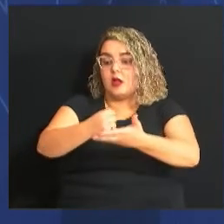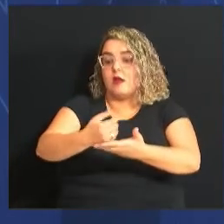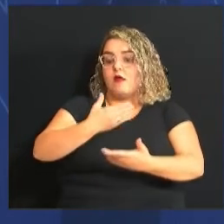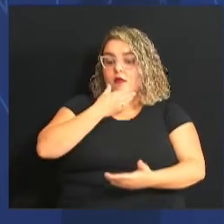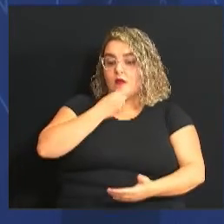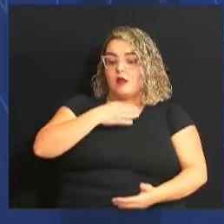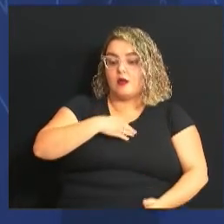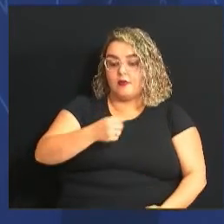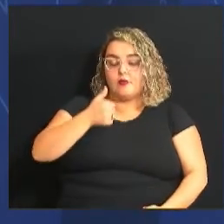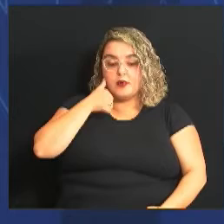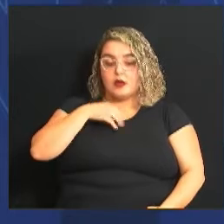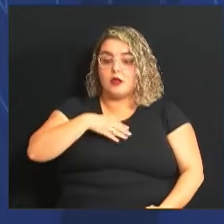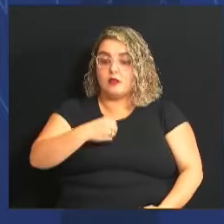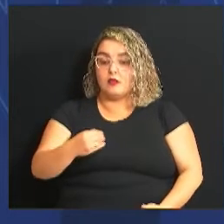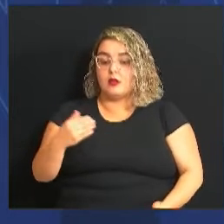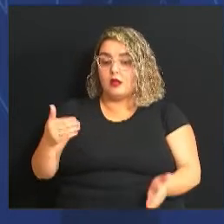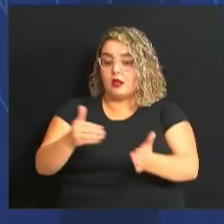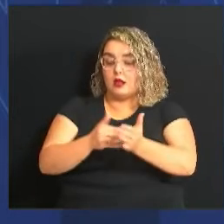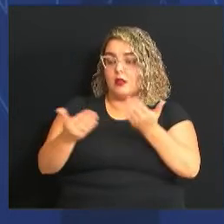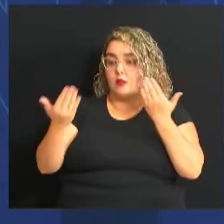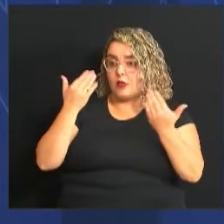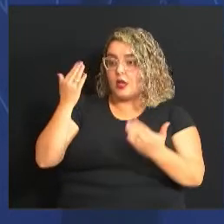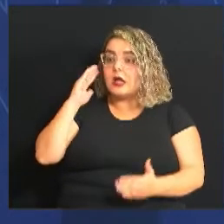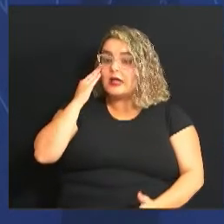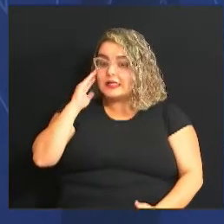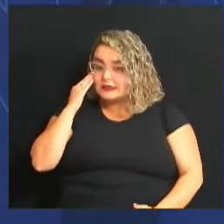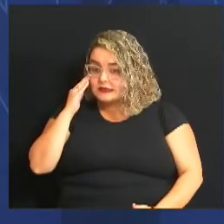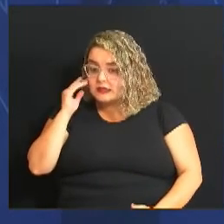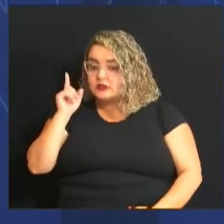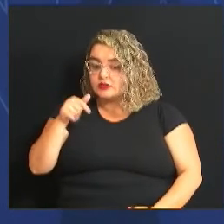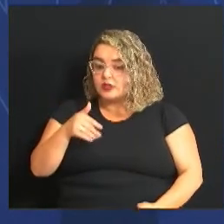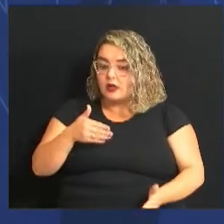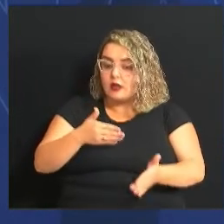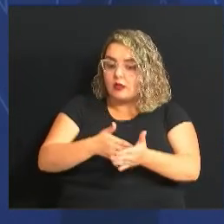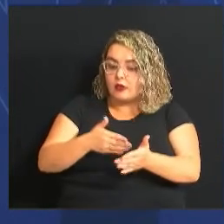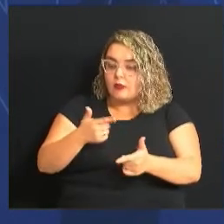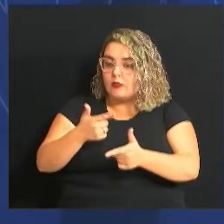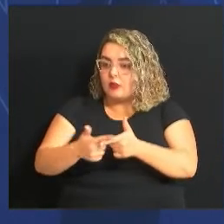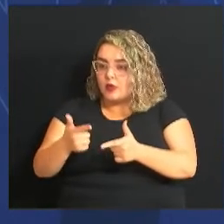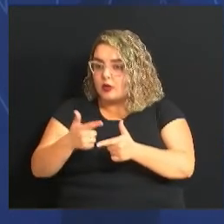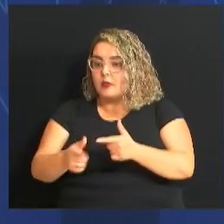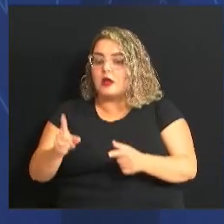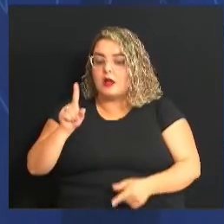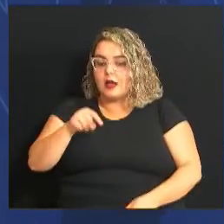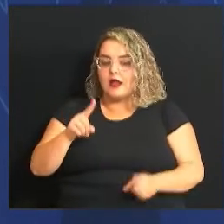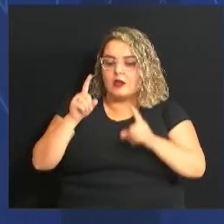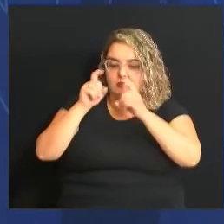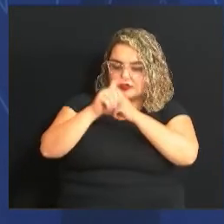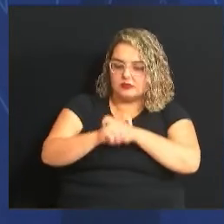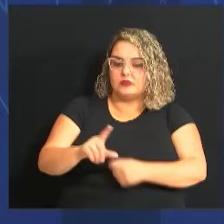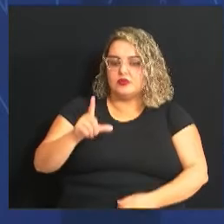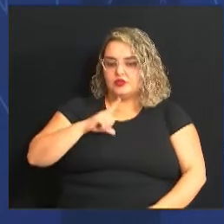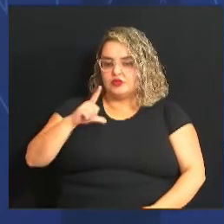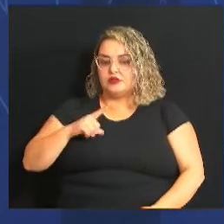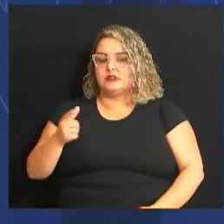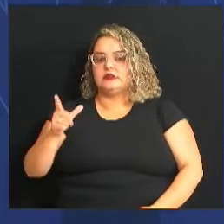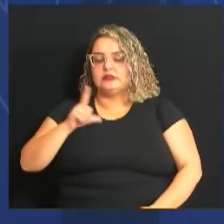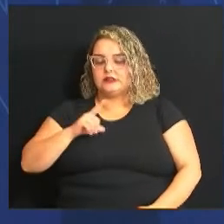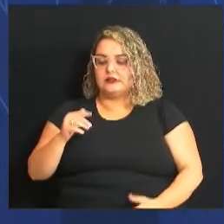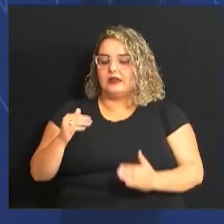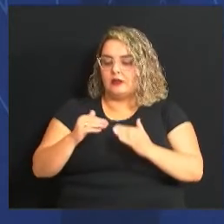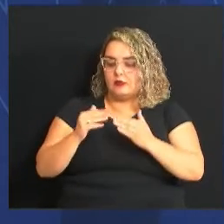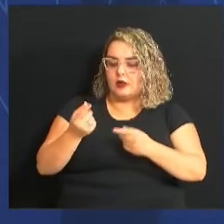até um psicólogo, você entende que isso é um obstáculo, é um desafio que existe, tem a ver com a parte econômica do